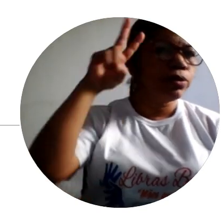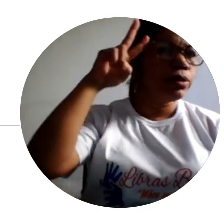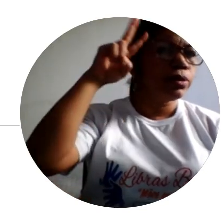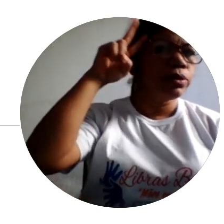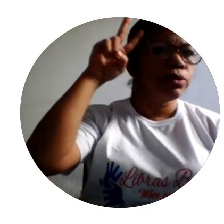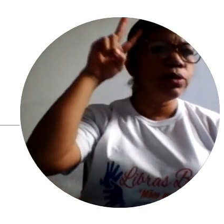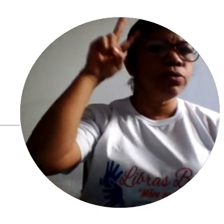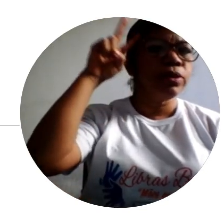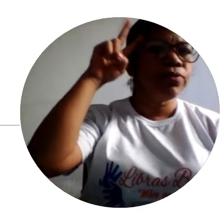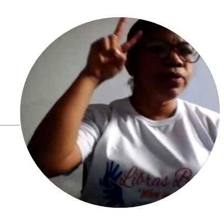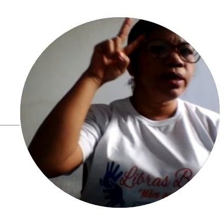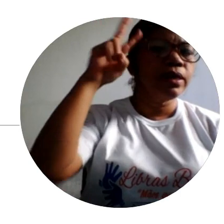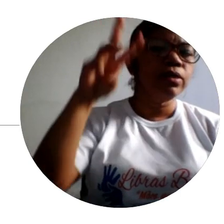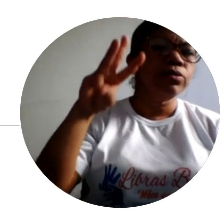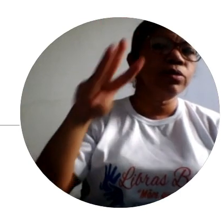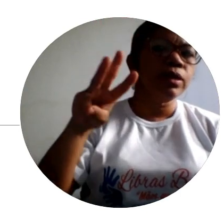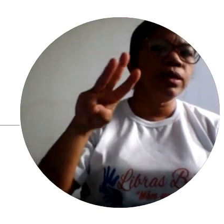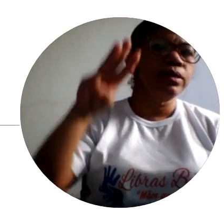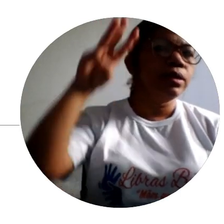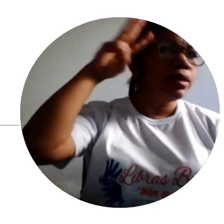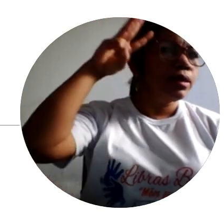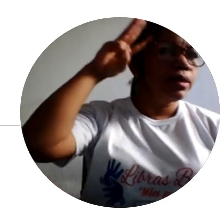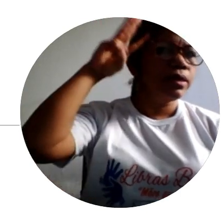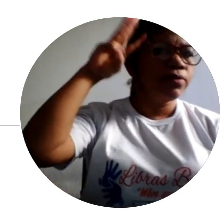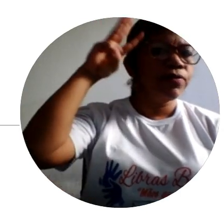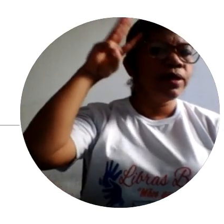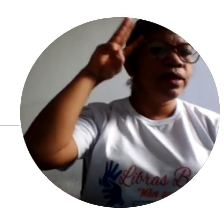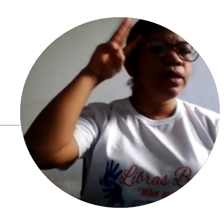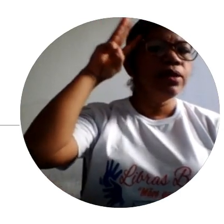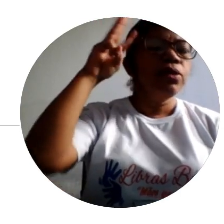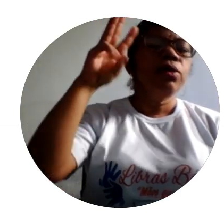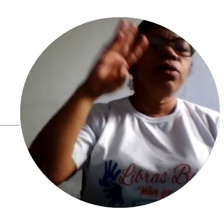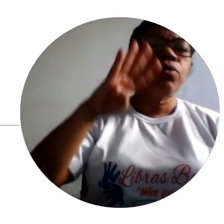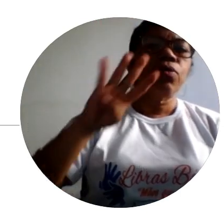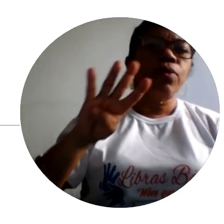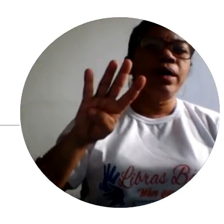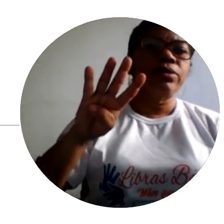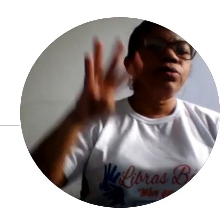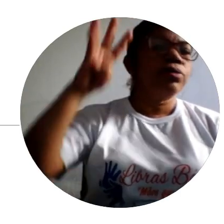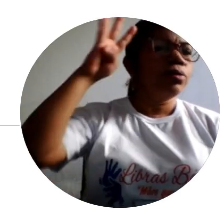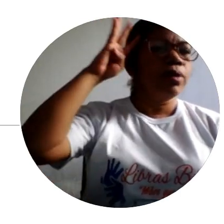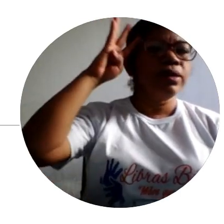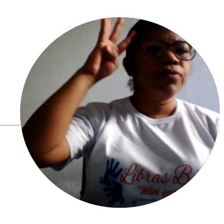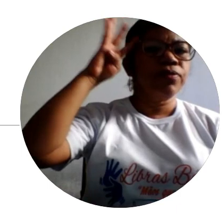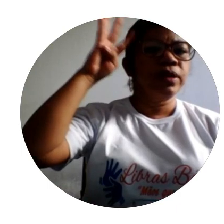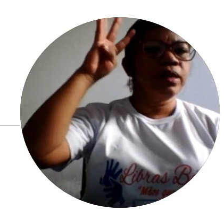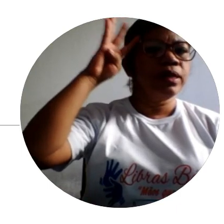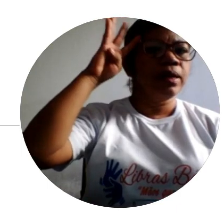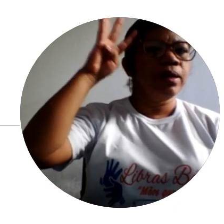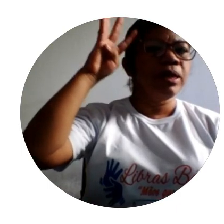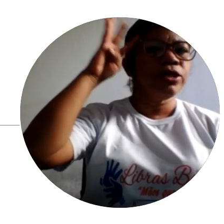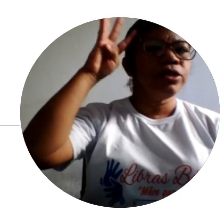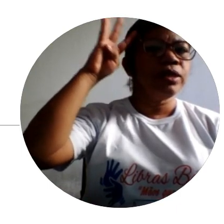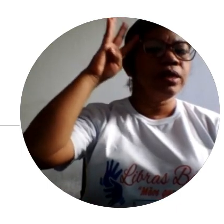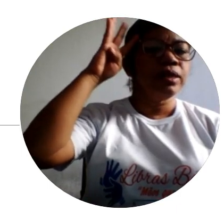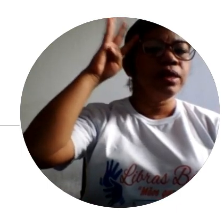do segunda-feira. Três, terça-feira. O quatro, quarta-feira,